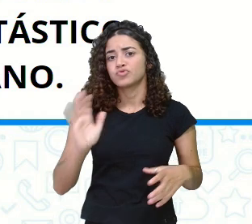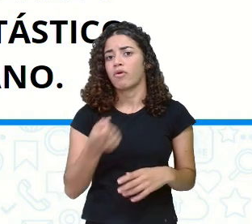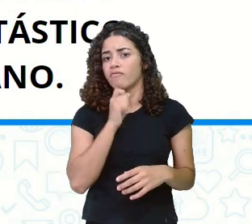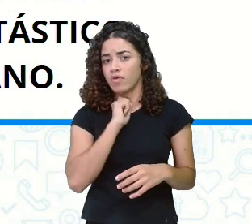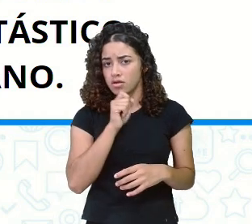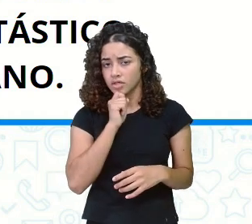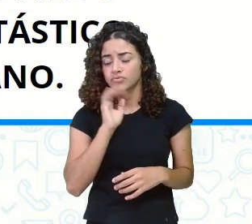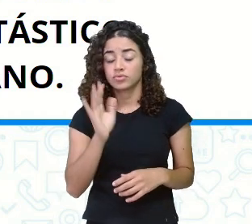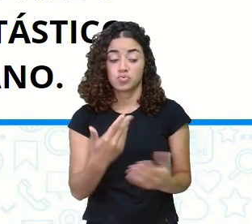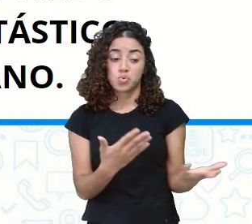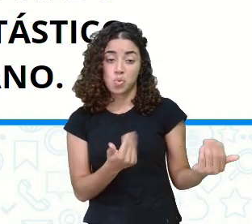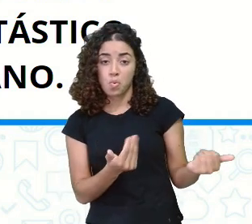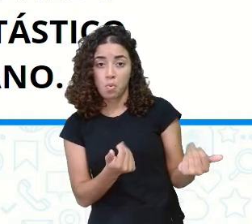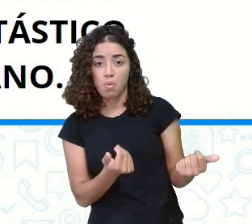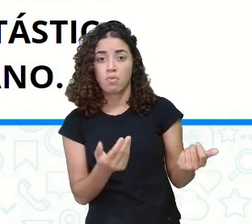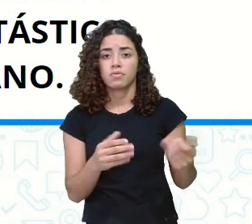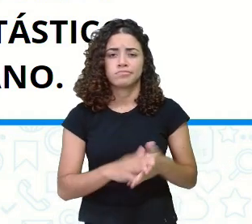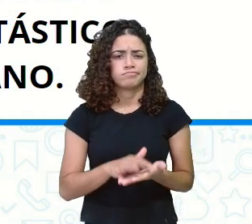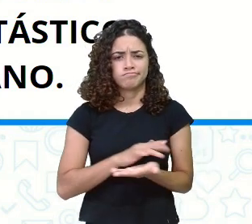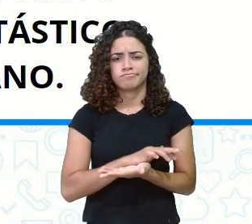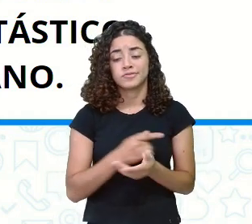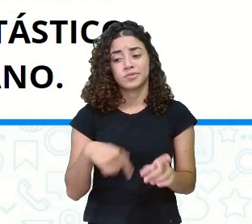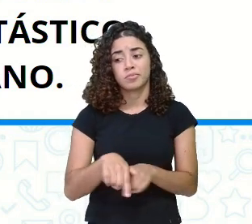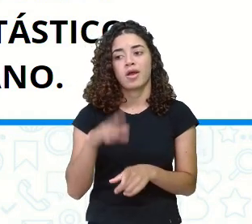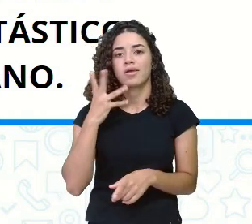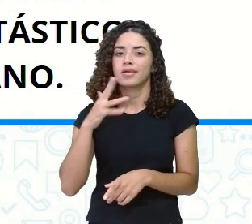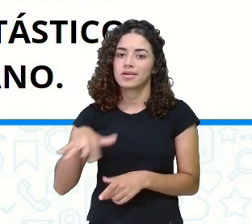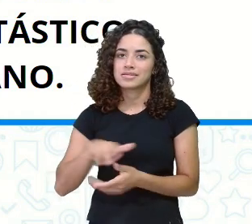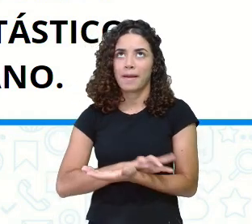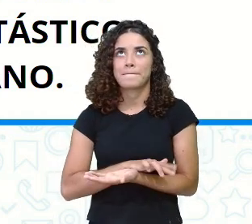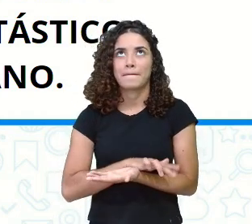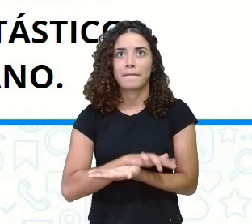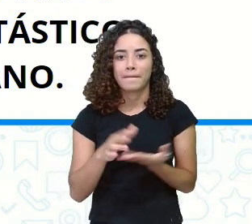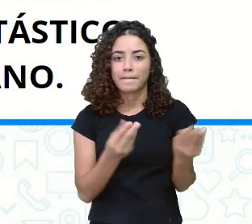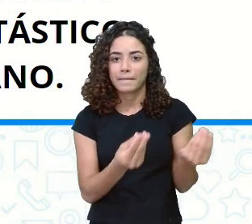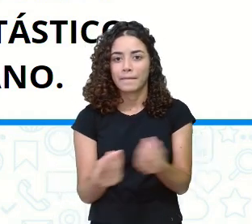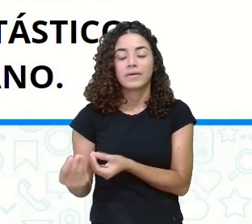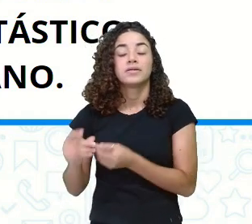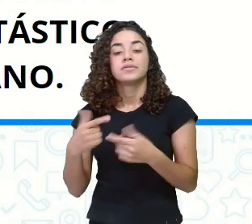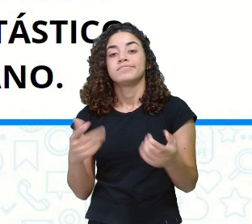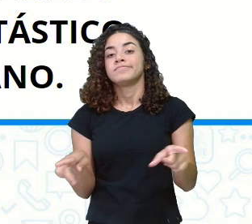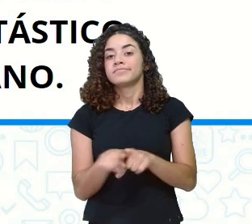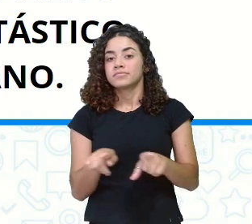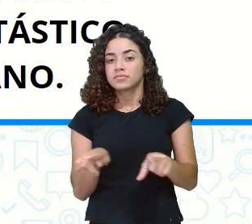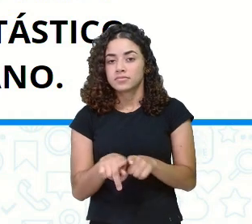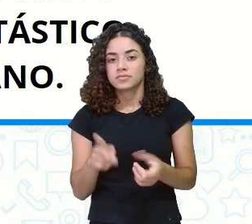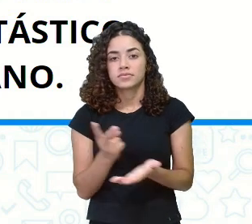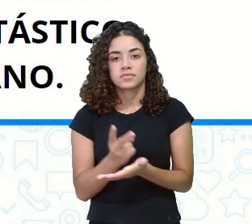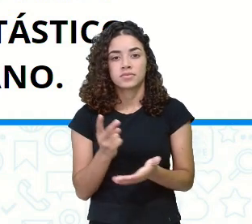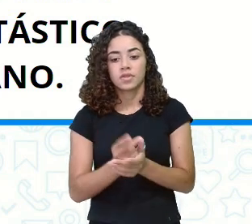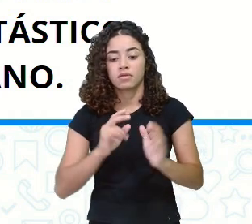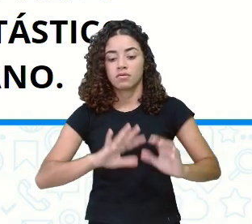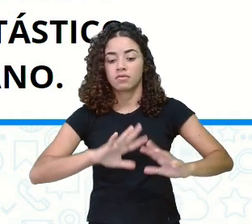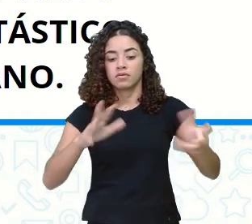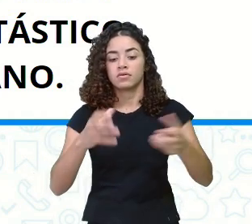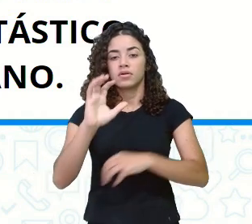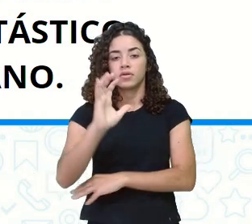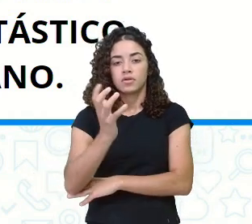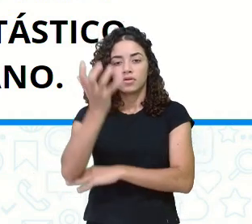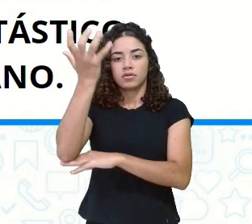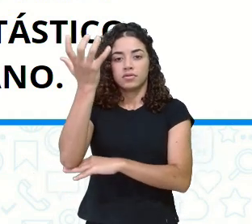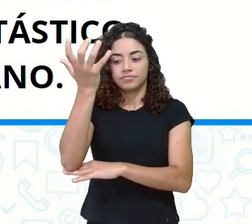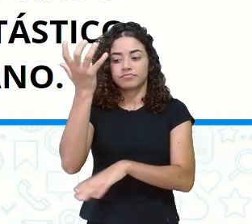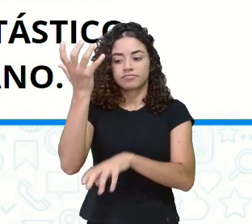velhas, jovens e muitas crianças, claro. Sempre se reuniam à sombra das